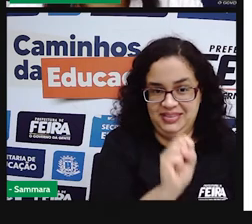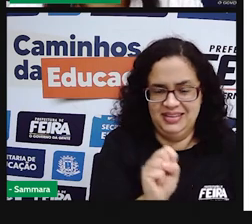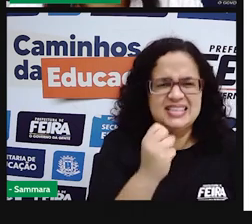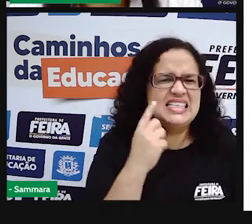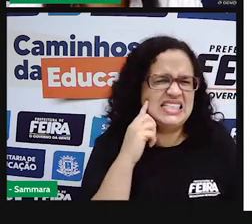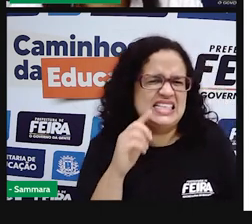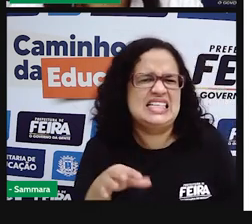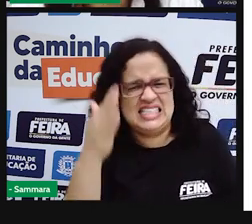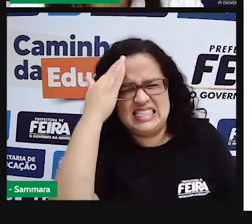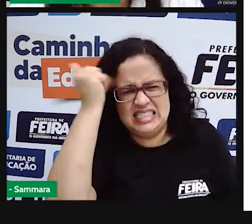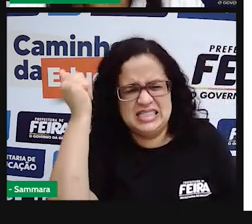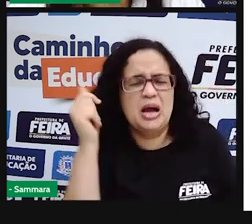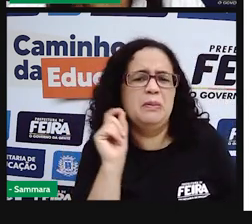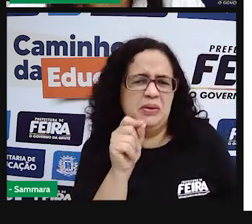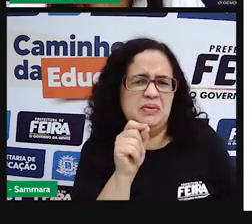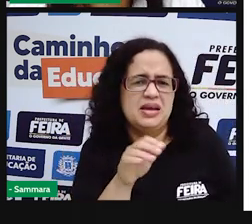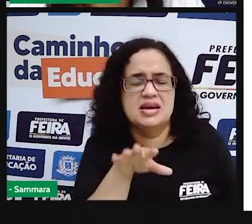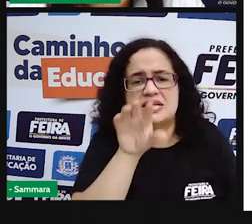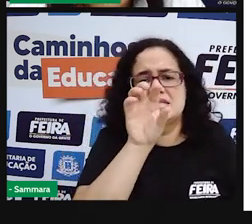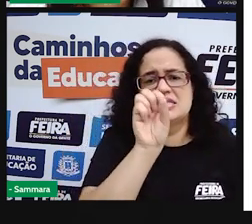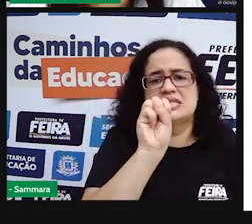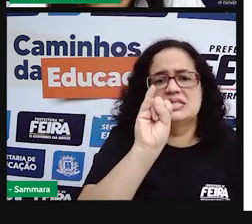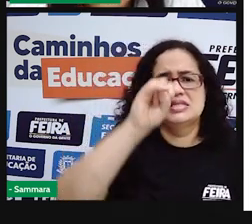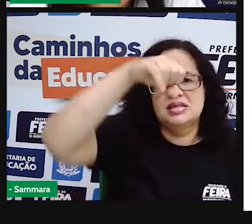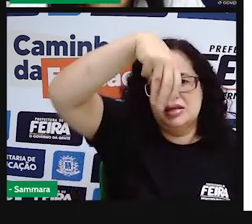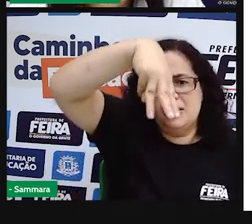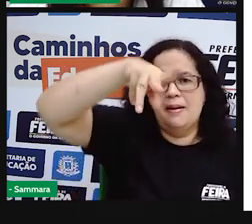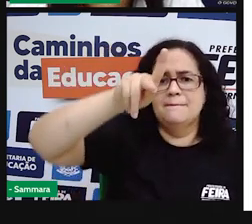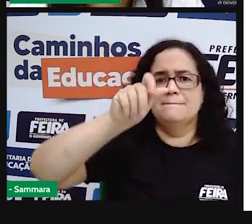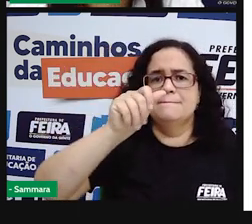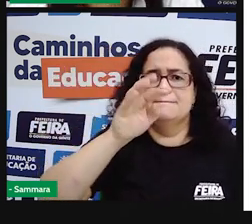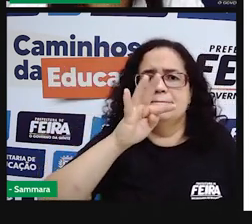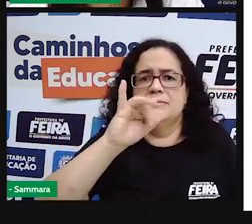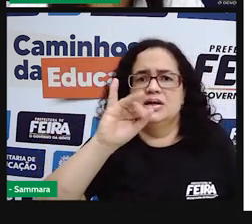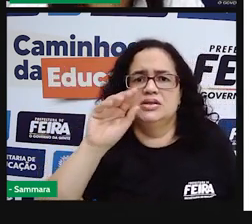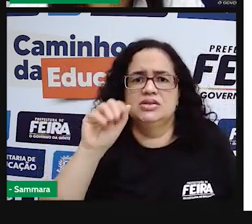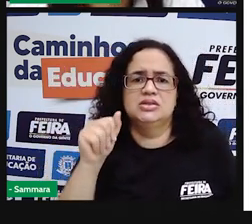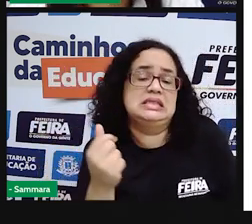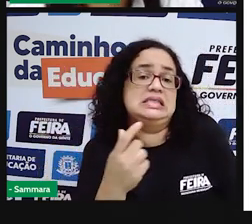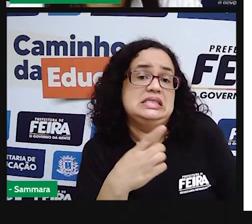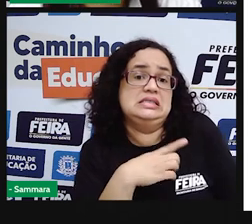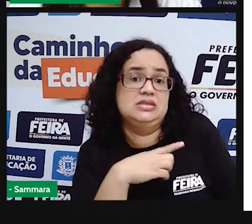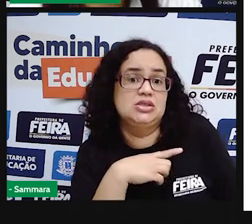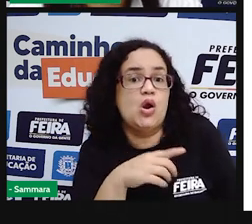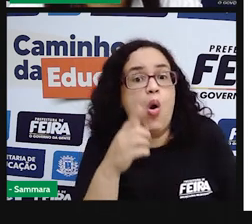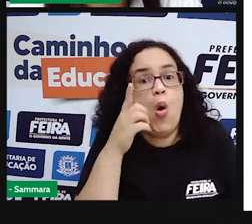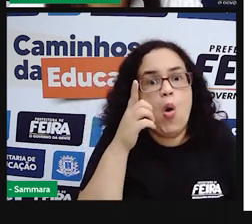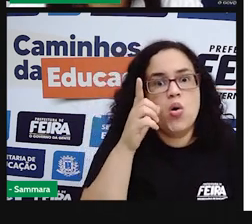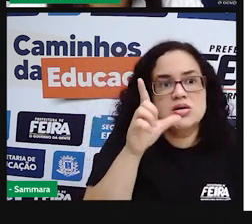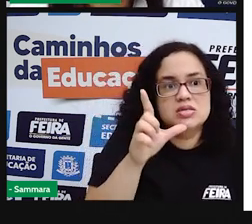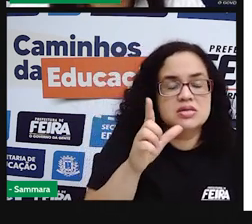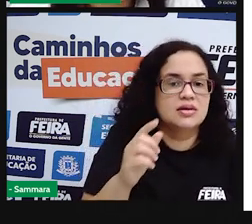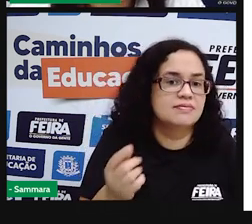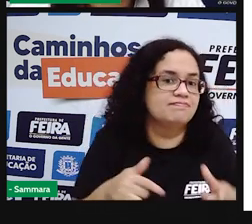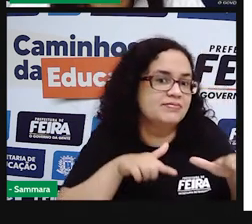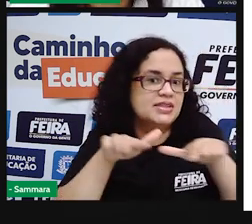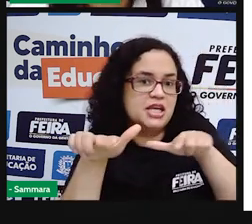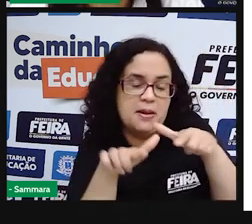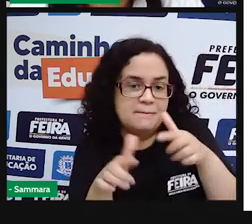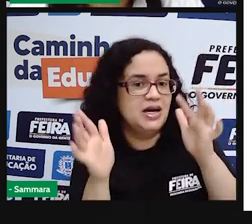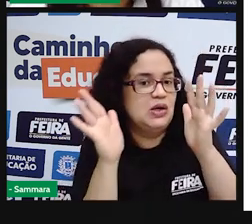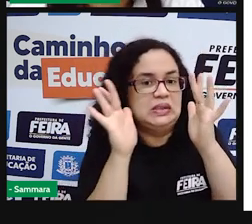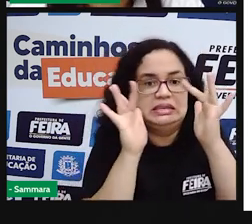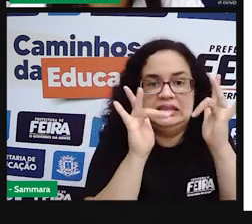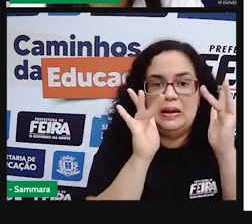sabem o que é simpatia? Simpatia é um jeito de se conseguir um emprego, namorado ou qualquer desejo que as